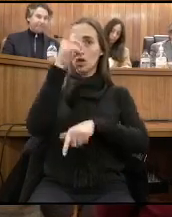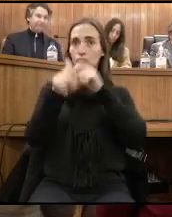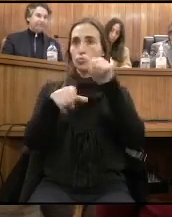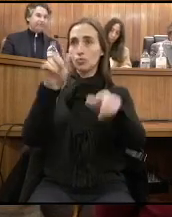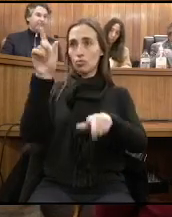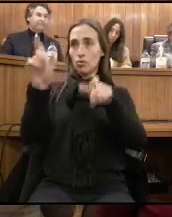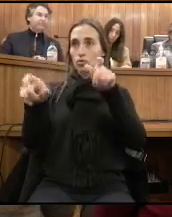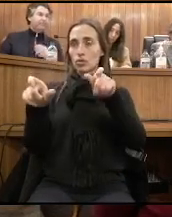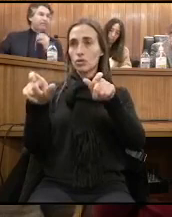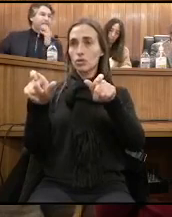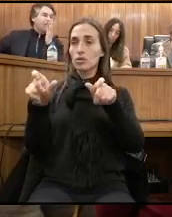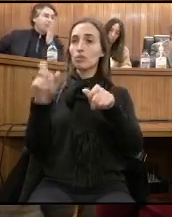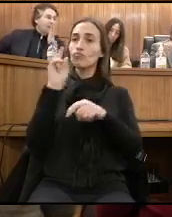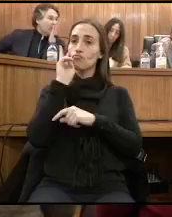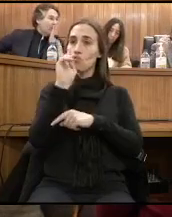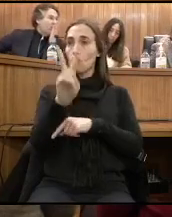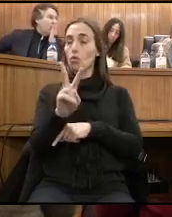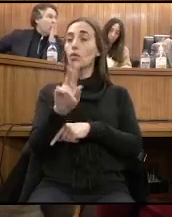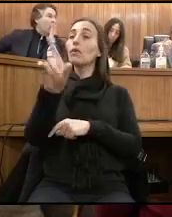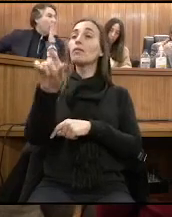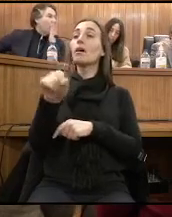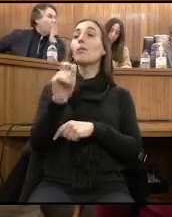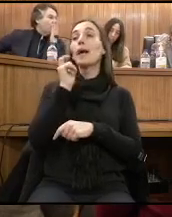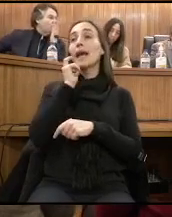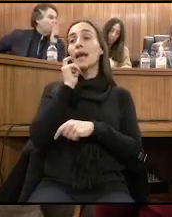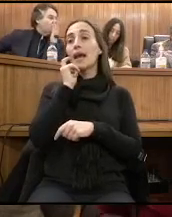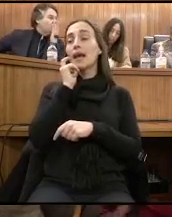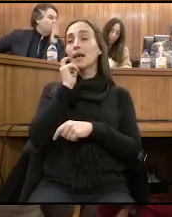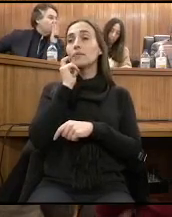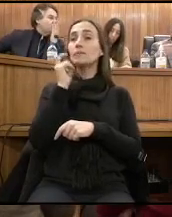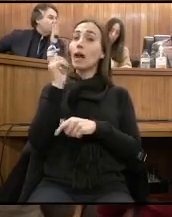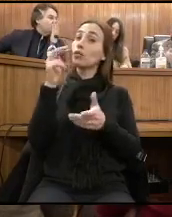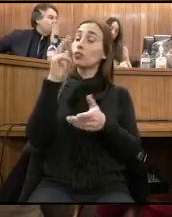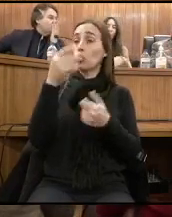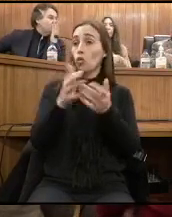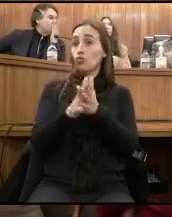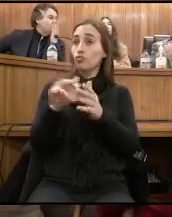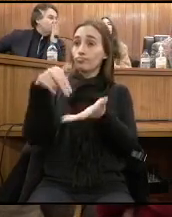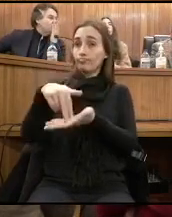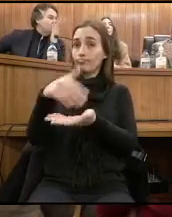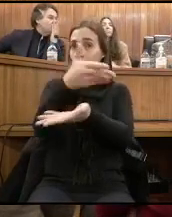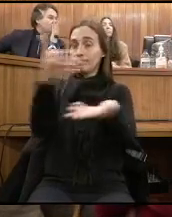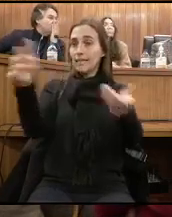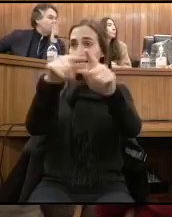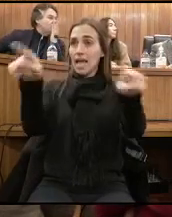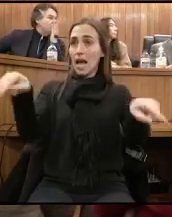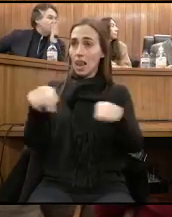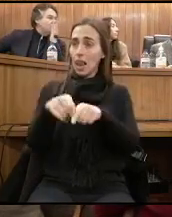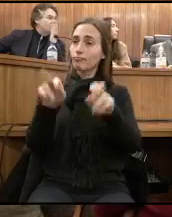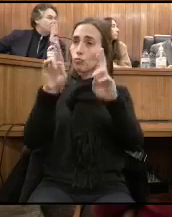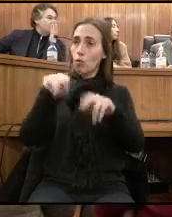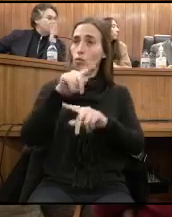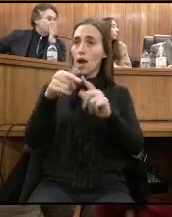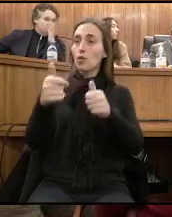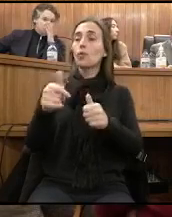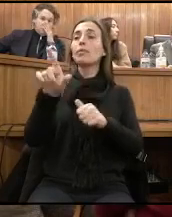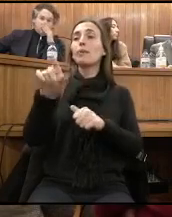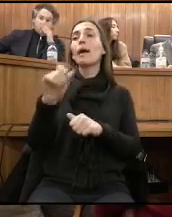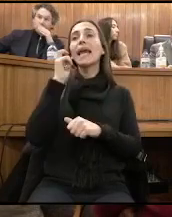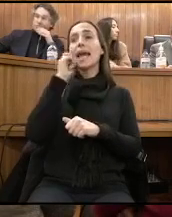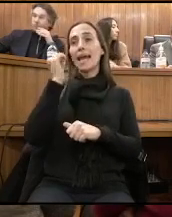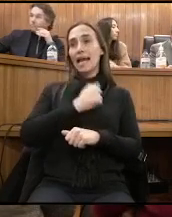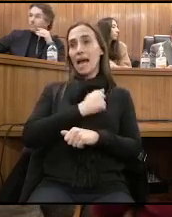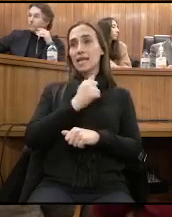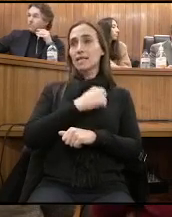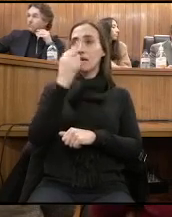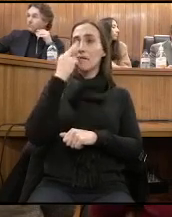presentes que estão a assistir e aqueles que, ou melhor, que estão presentes aqui na sala e que estão a assistir em casa